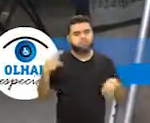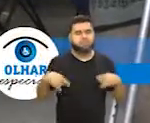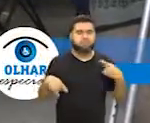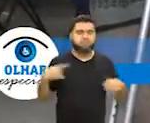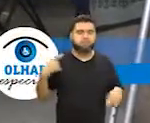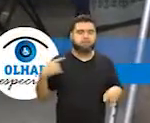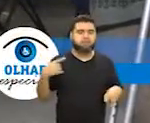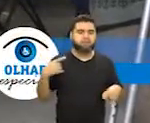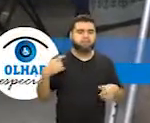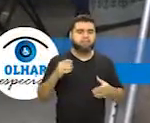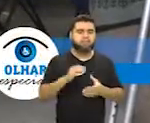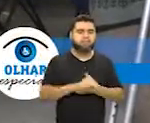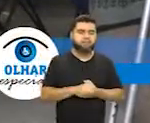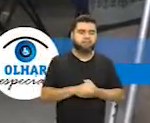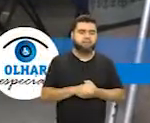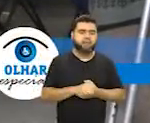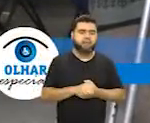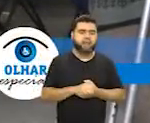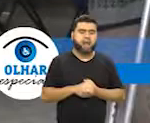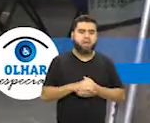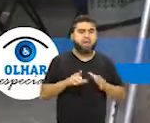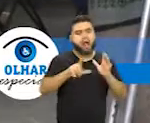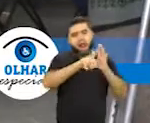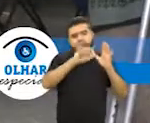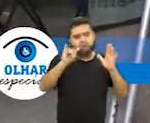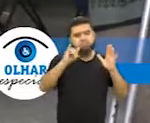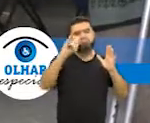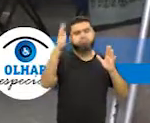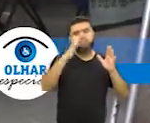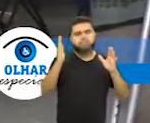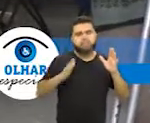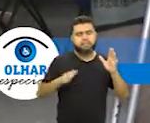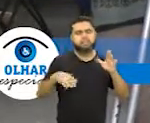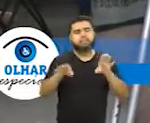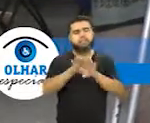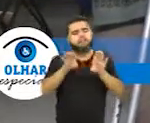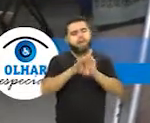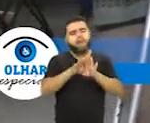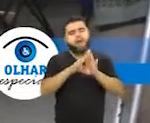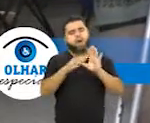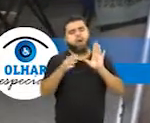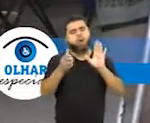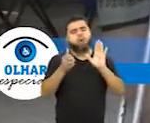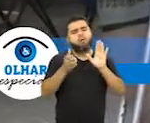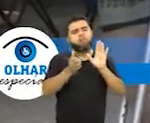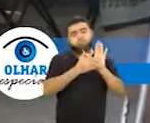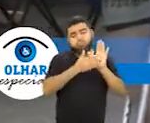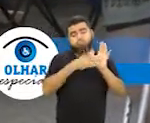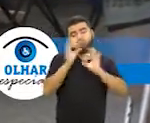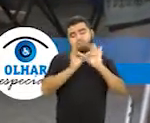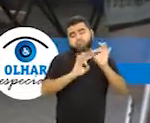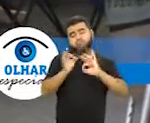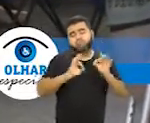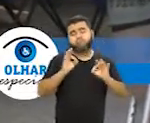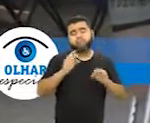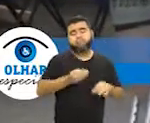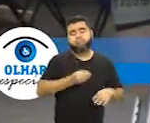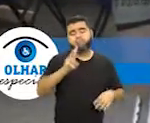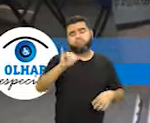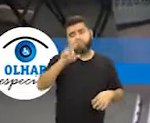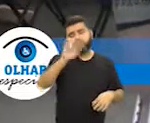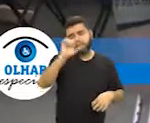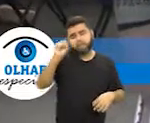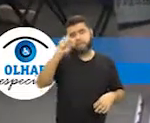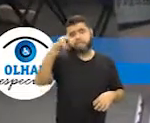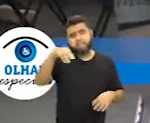discutir, né, a inclusão, a lei brasileira, o plano Viver Sem Limites para Osasco, né, que nós